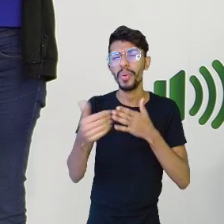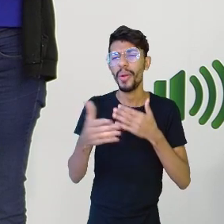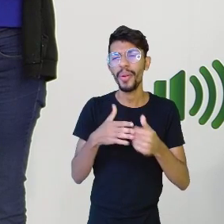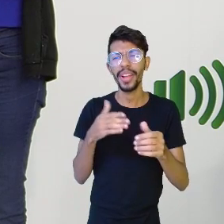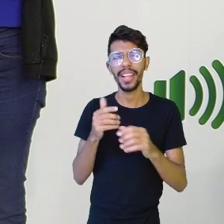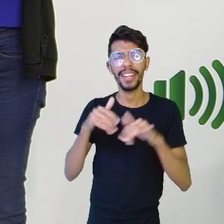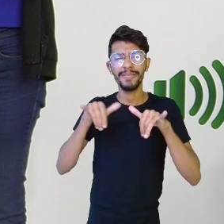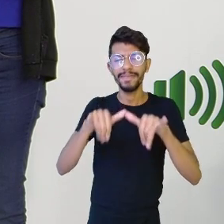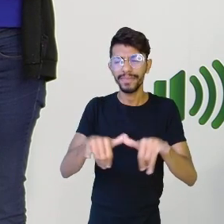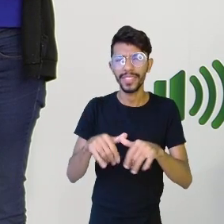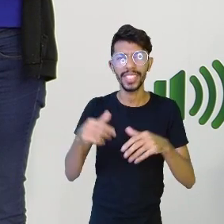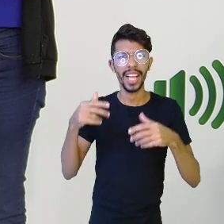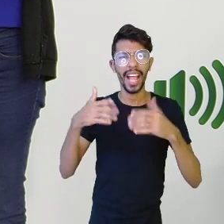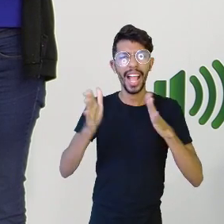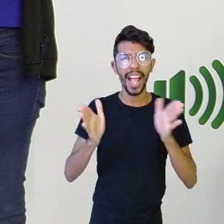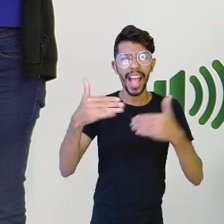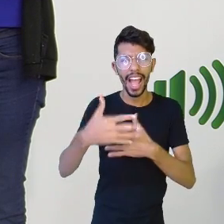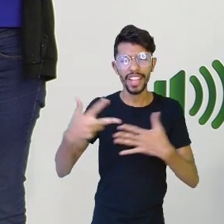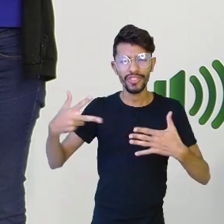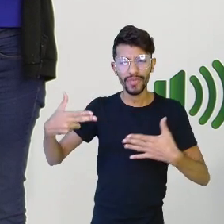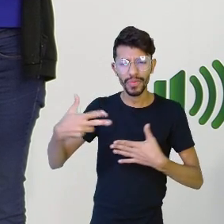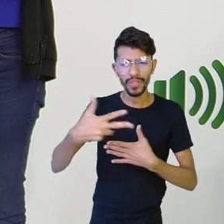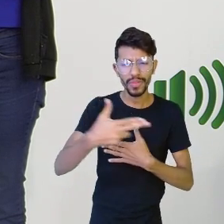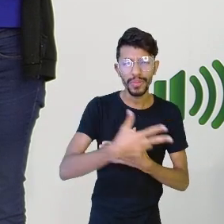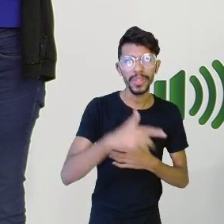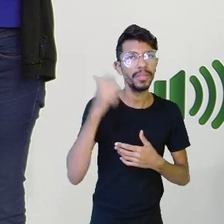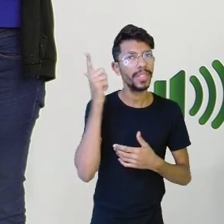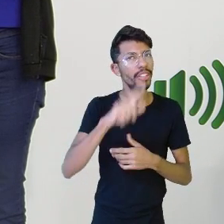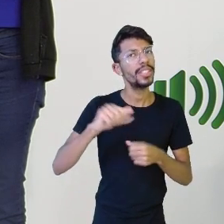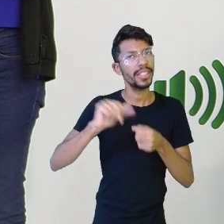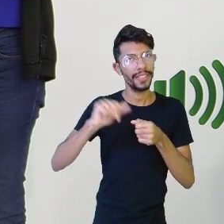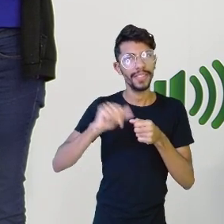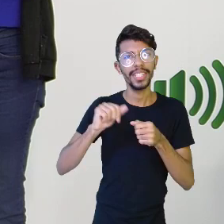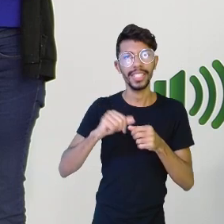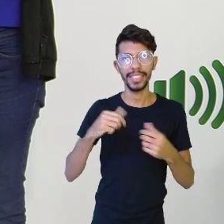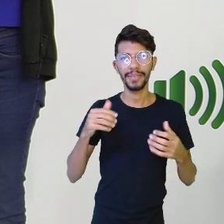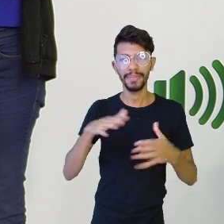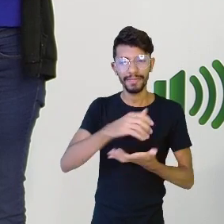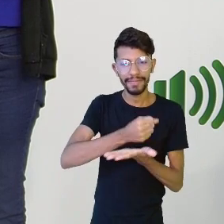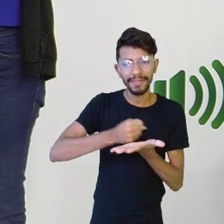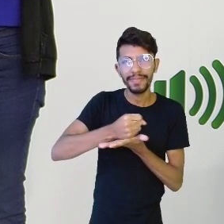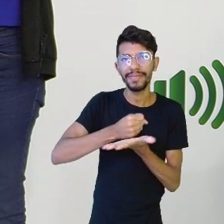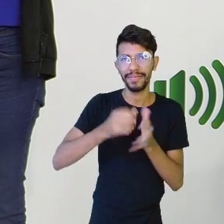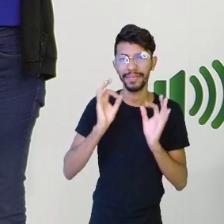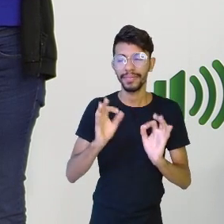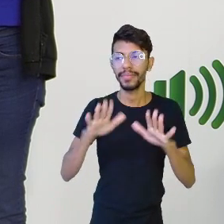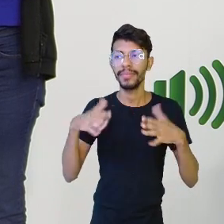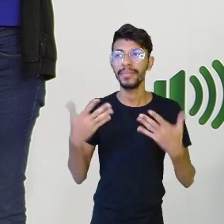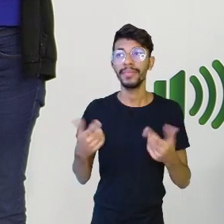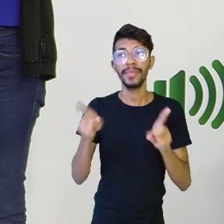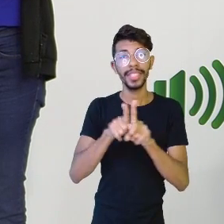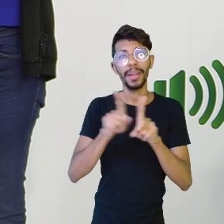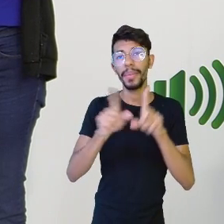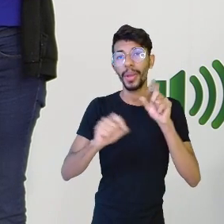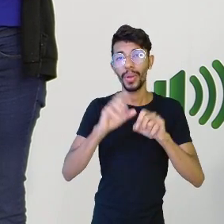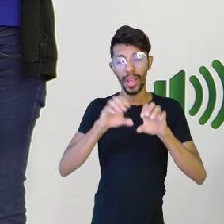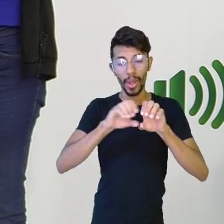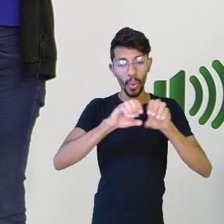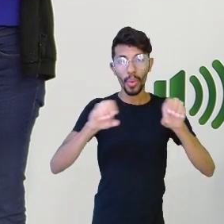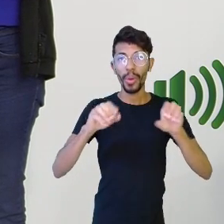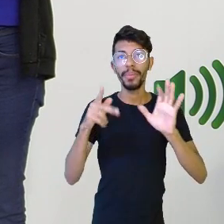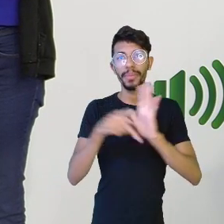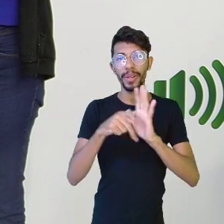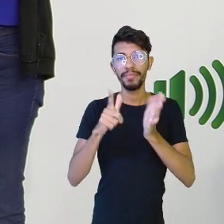caixas, recortar assim para fazer a base. Vocês vão ver como é fácil. E rolinhos de papel